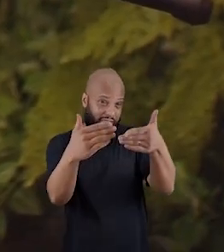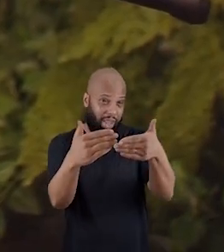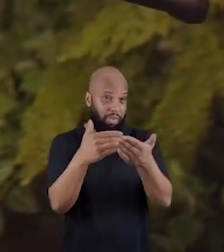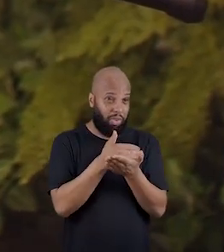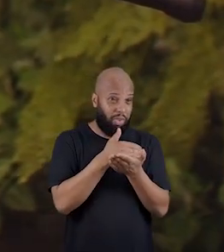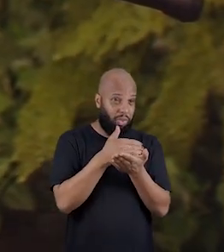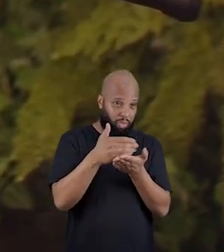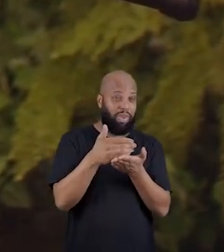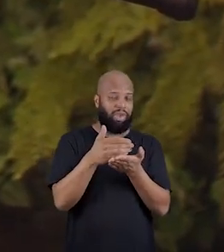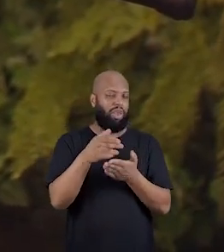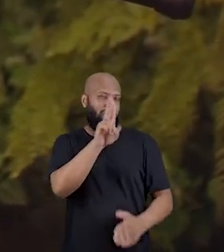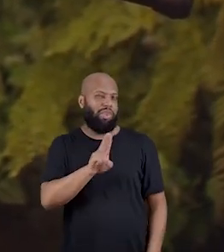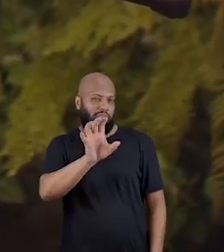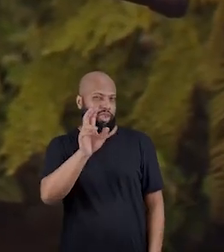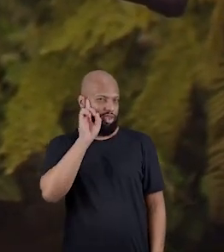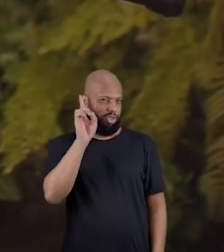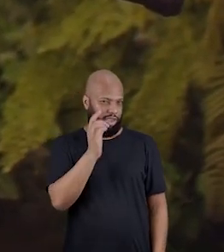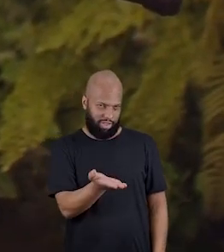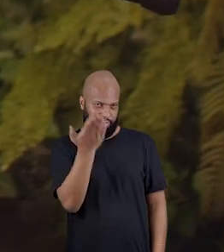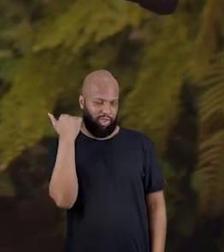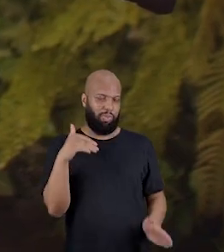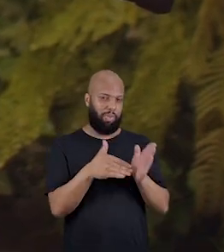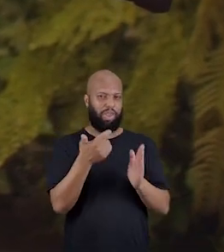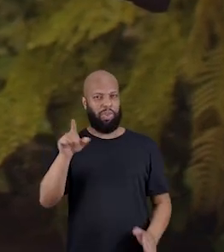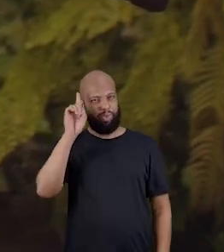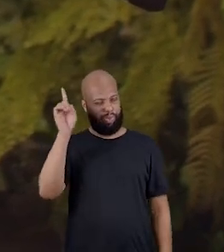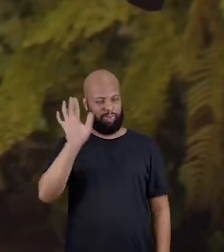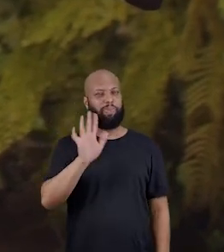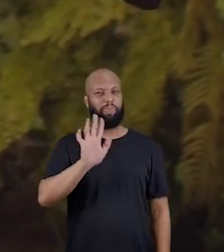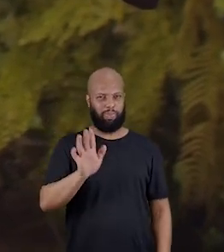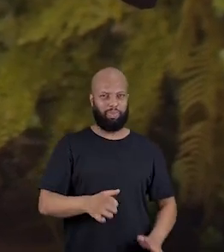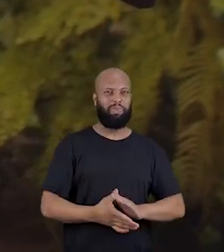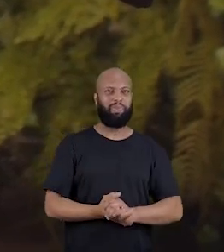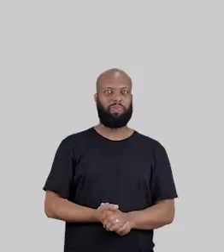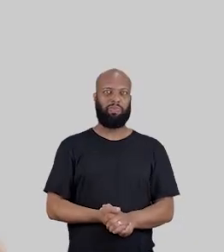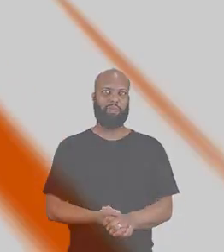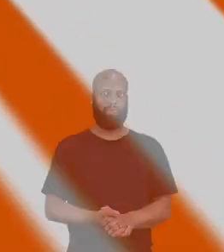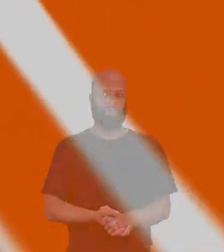líder Desenvolve? Bora começarmos agora a aplicar no dia a dia? Vamos lá, então. Até a próxima.